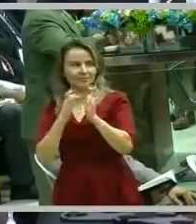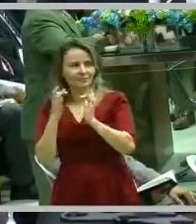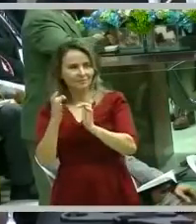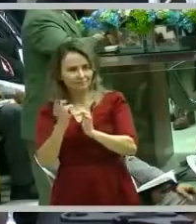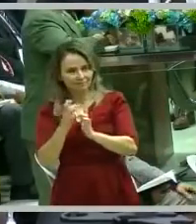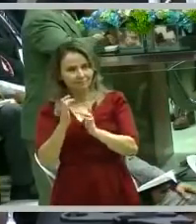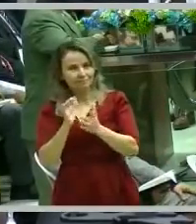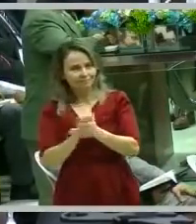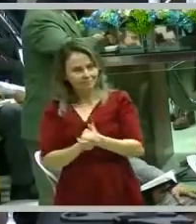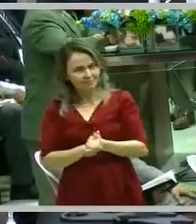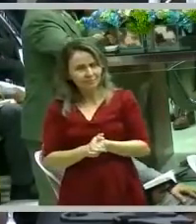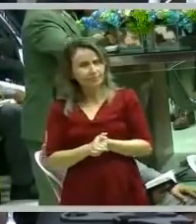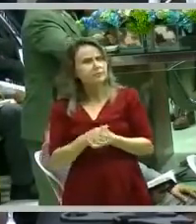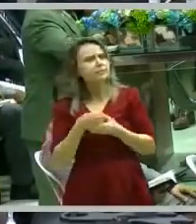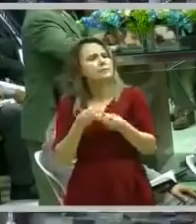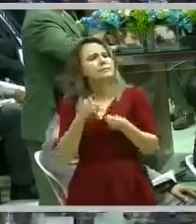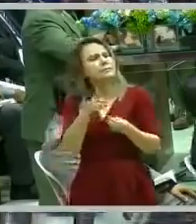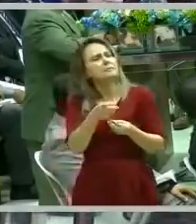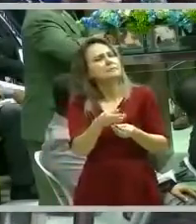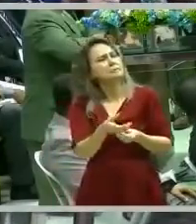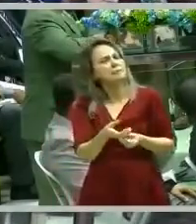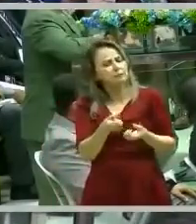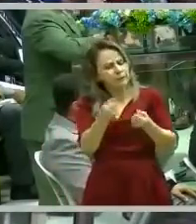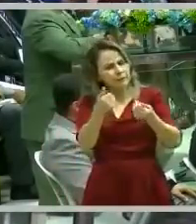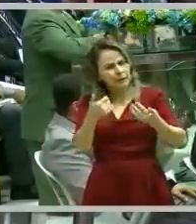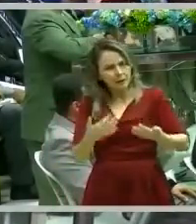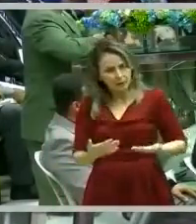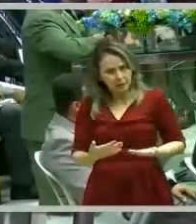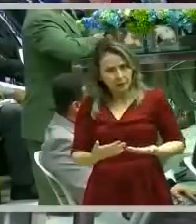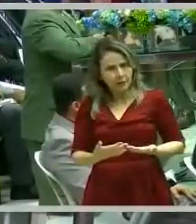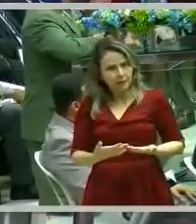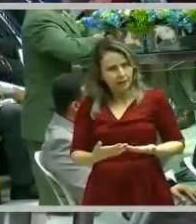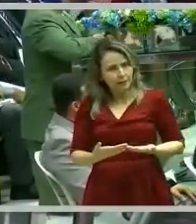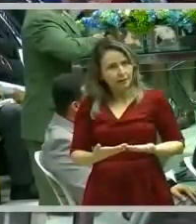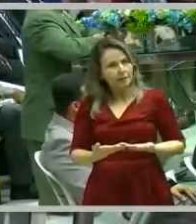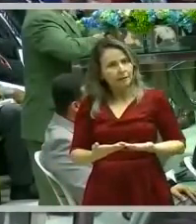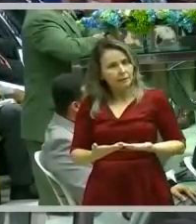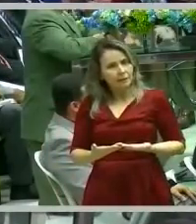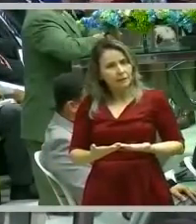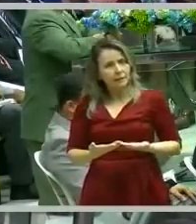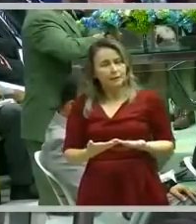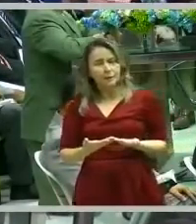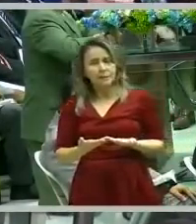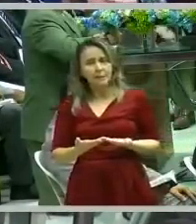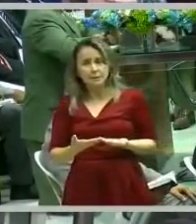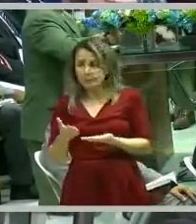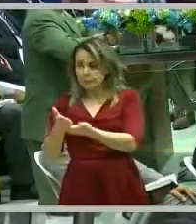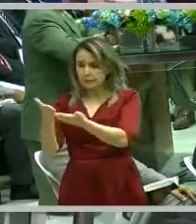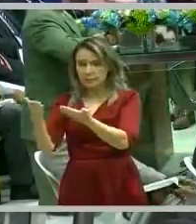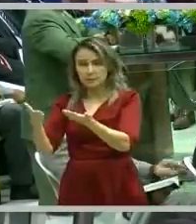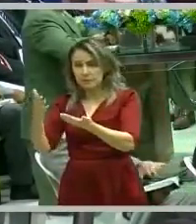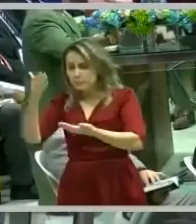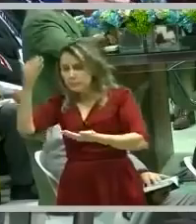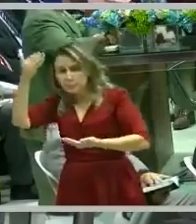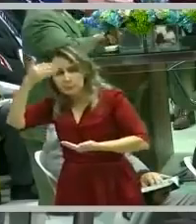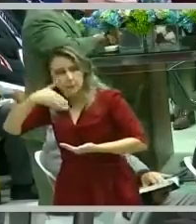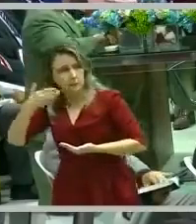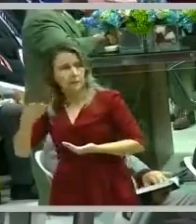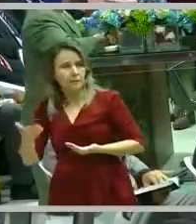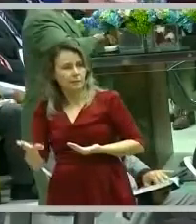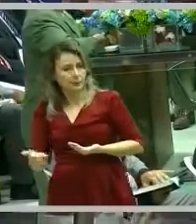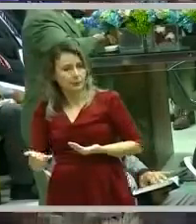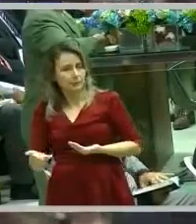E como é que você vem falar de uma coisa dessa? Contra fatos. Contra fatos. Não há